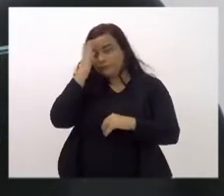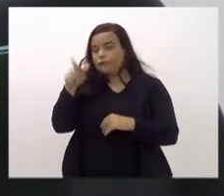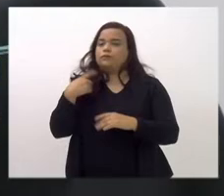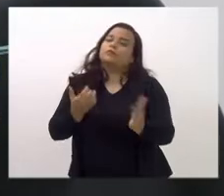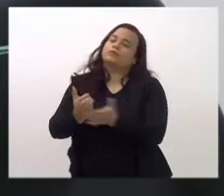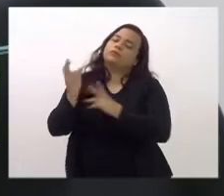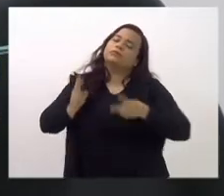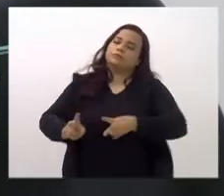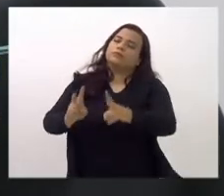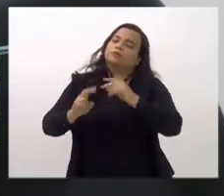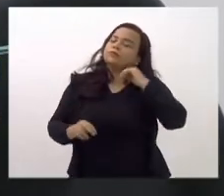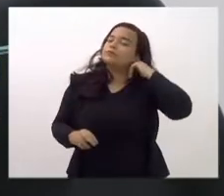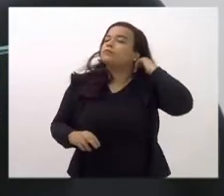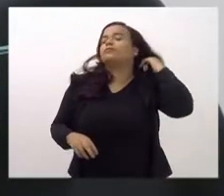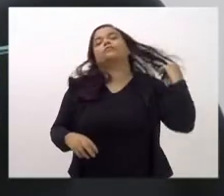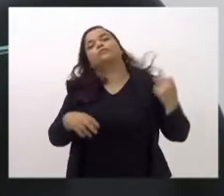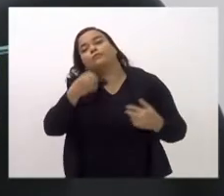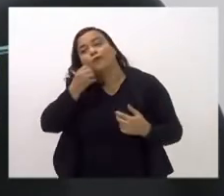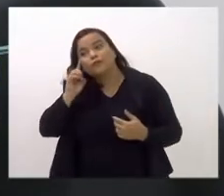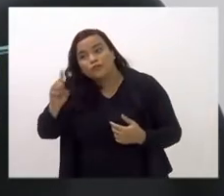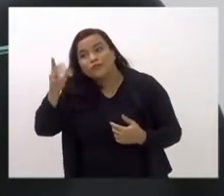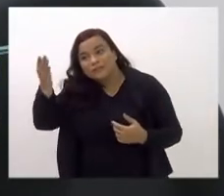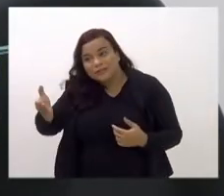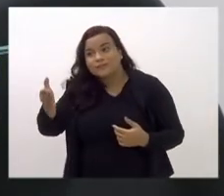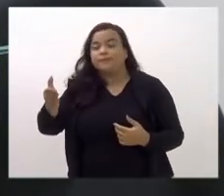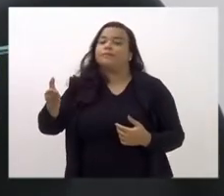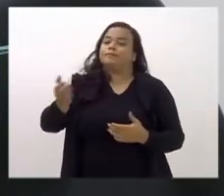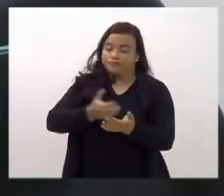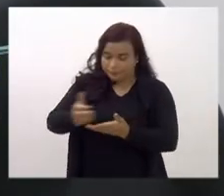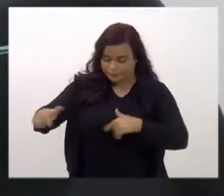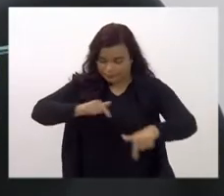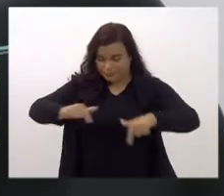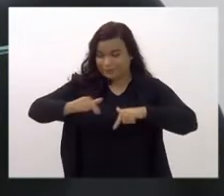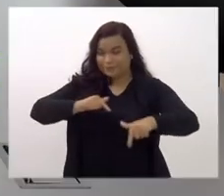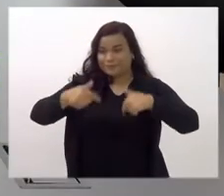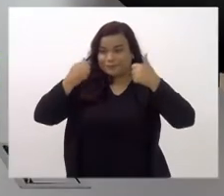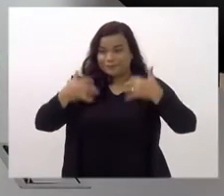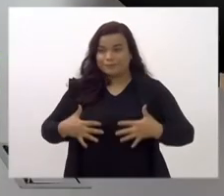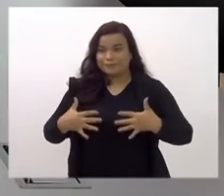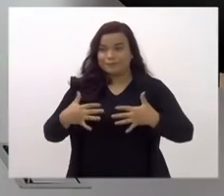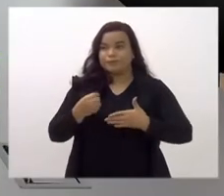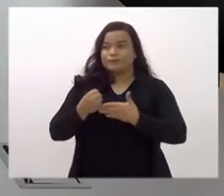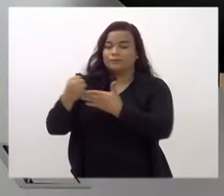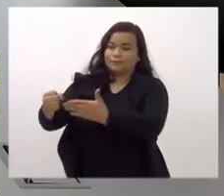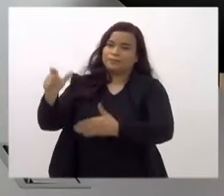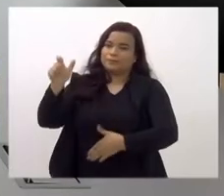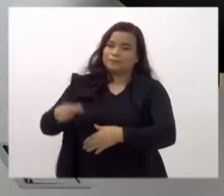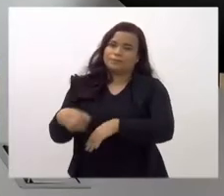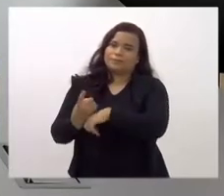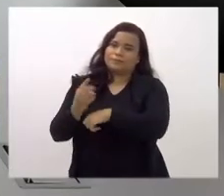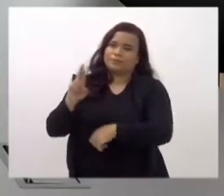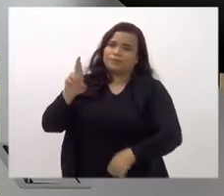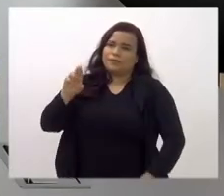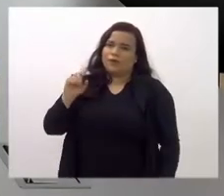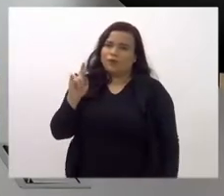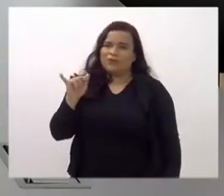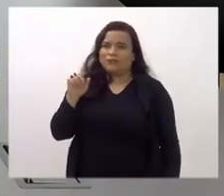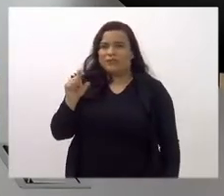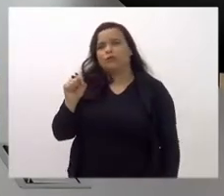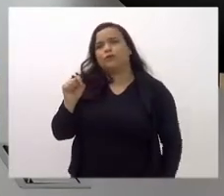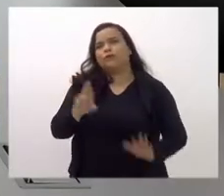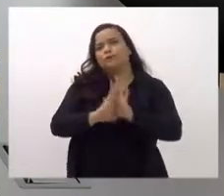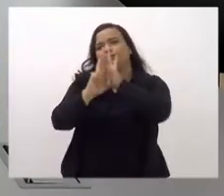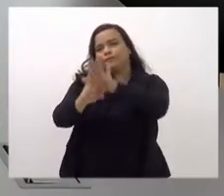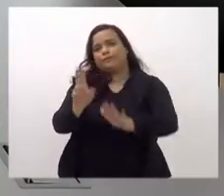dar continuidade. Então, bom dia, iniciando aqui os nossos trabalhos, eu passo a palavra para o doutor Rodrigo Azambuja, representante